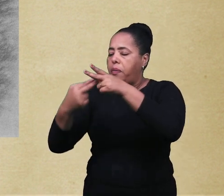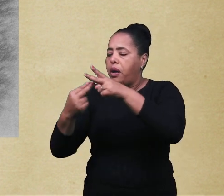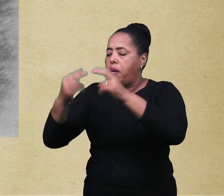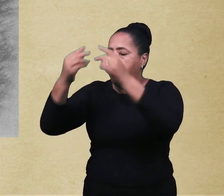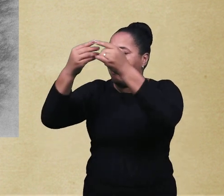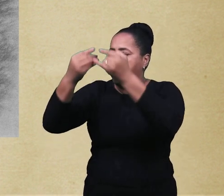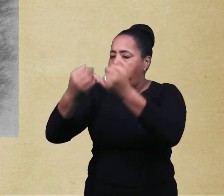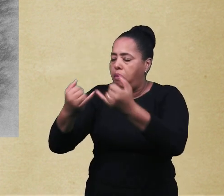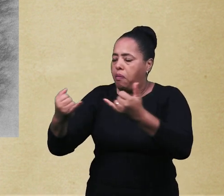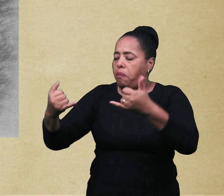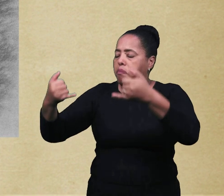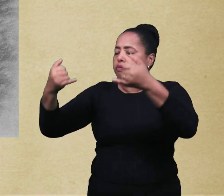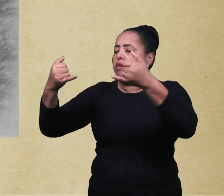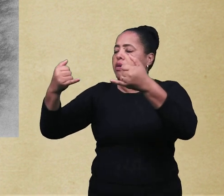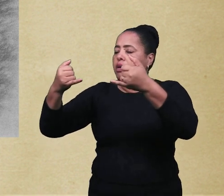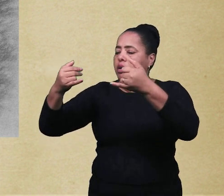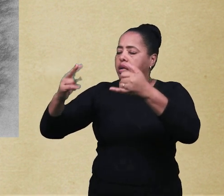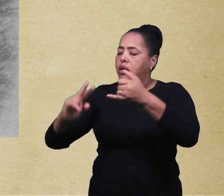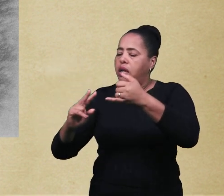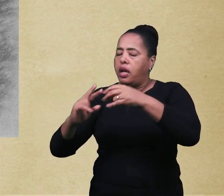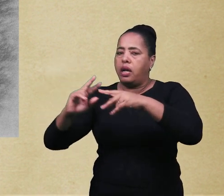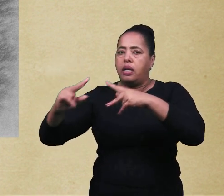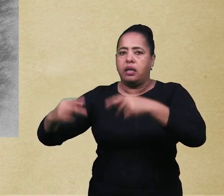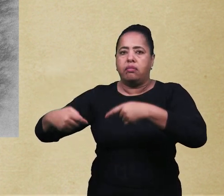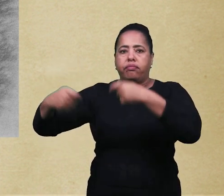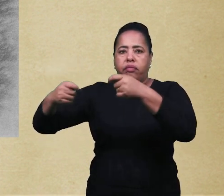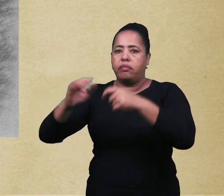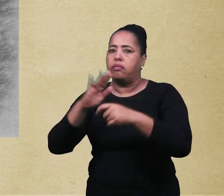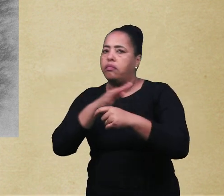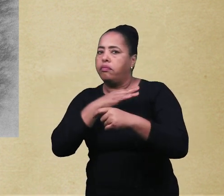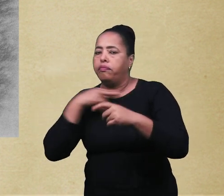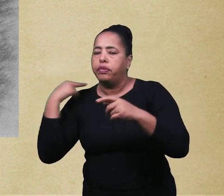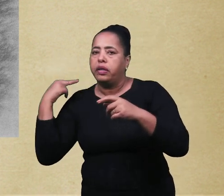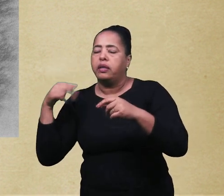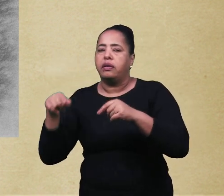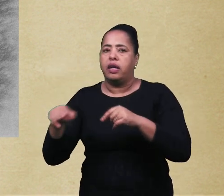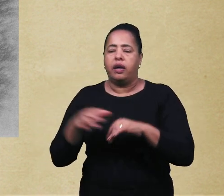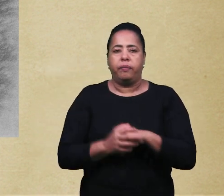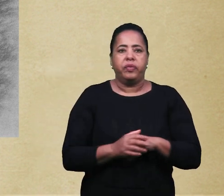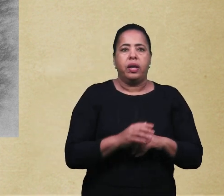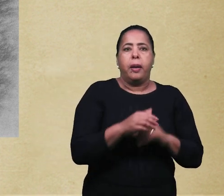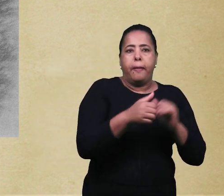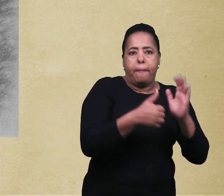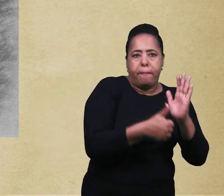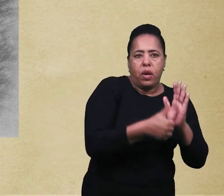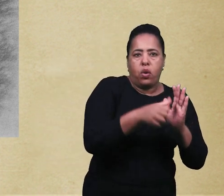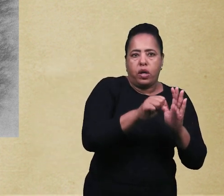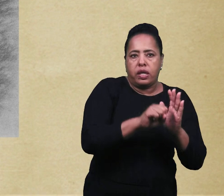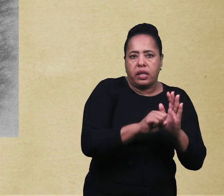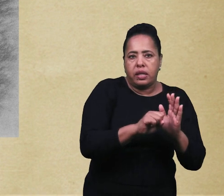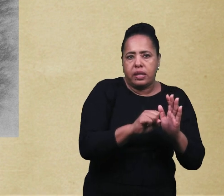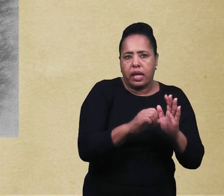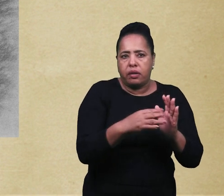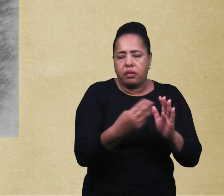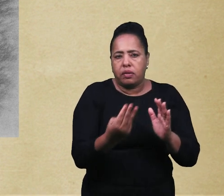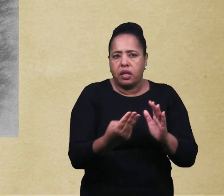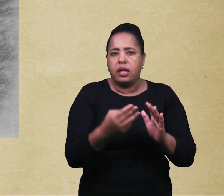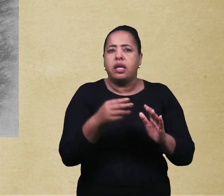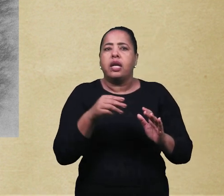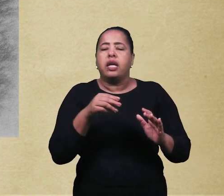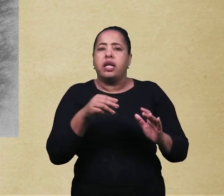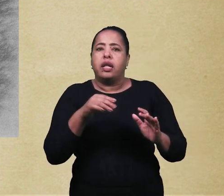Em 1832 a.C., Abraão recebe notícias da família de Naor. Né? Naor é aquele que